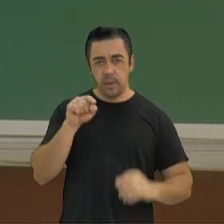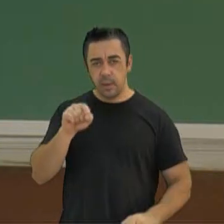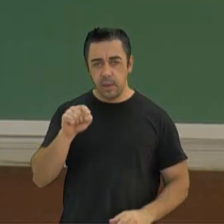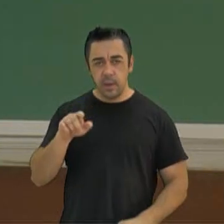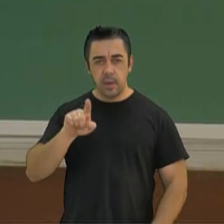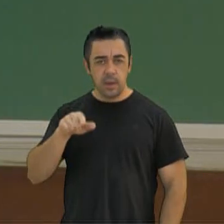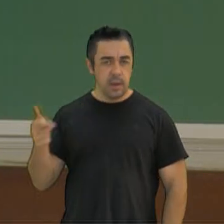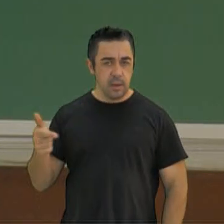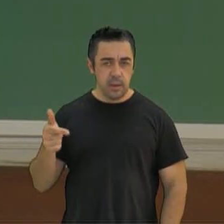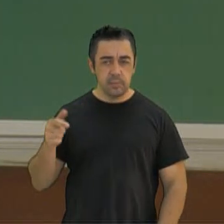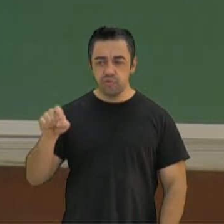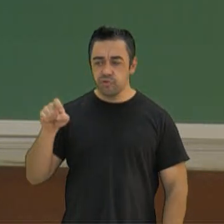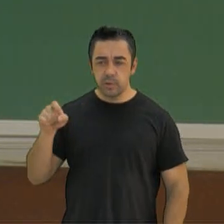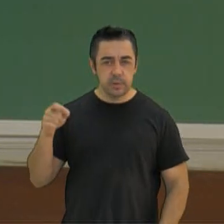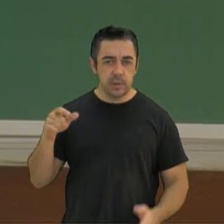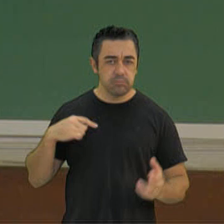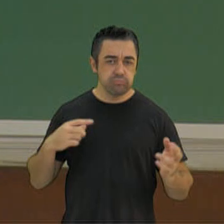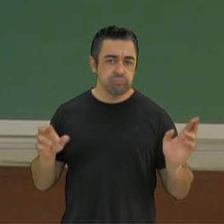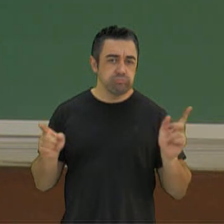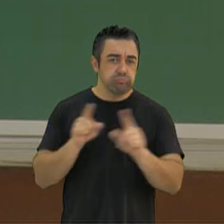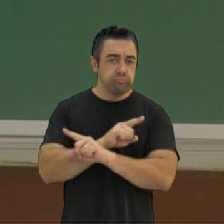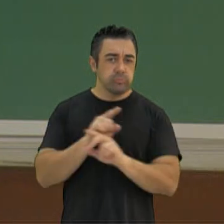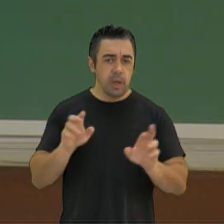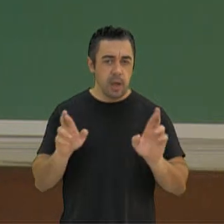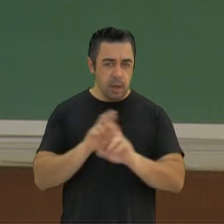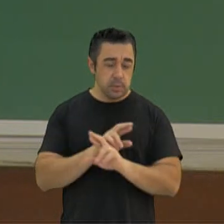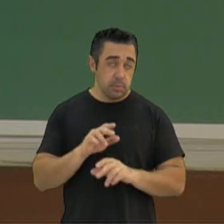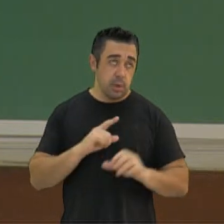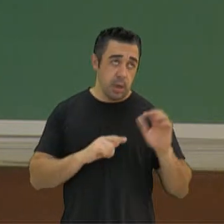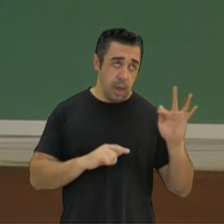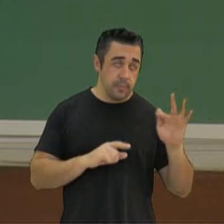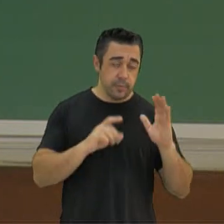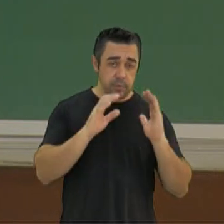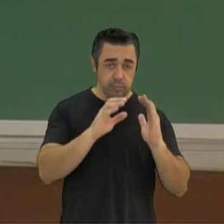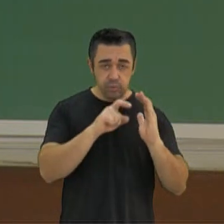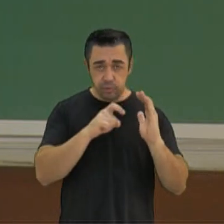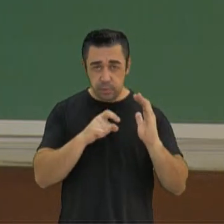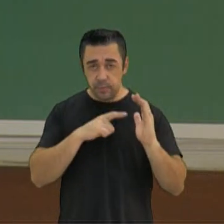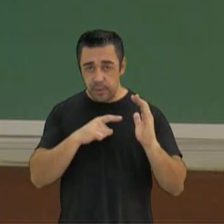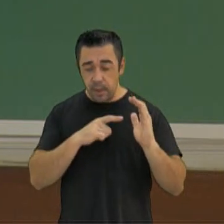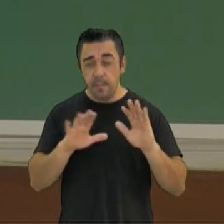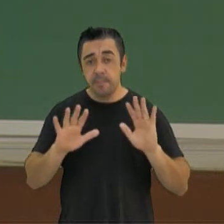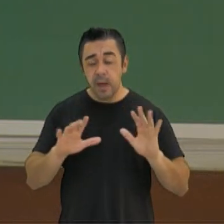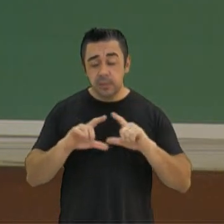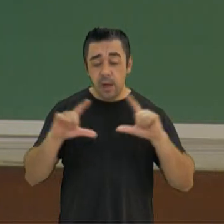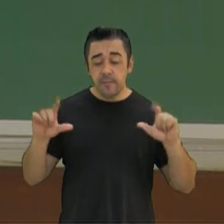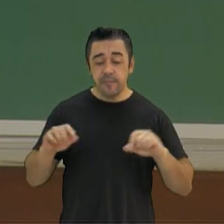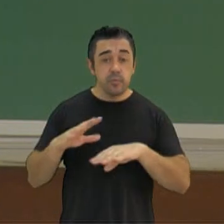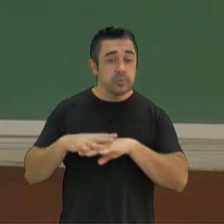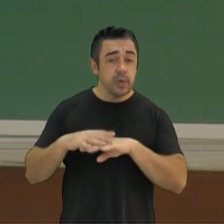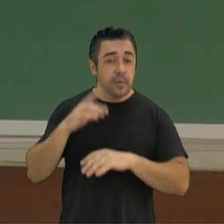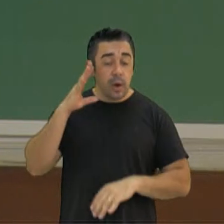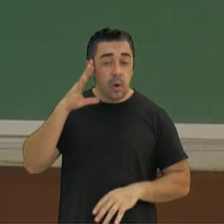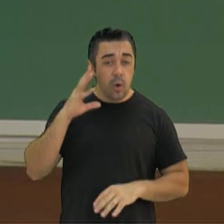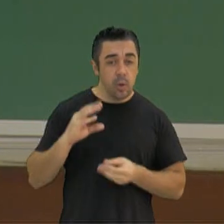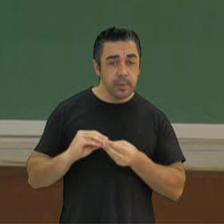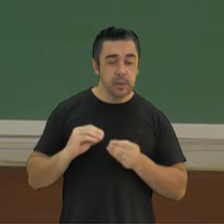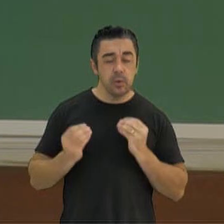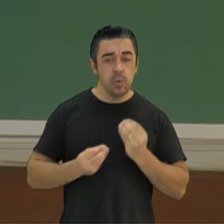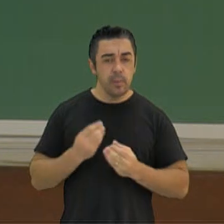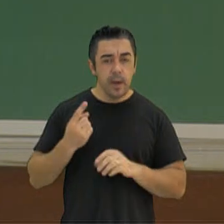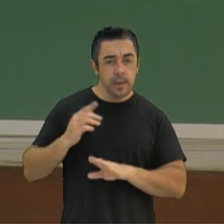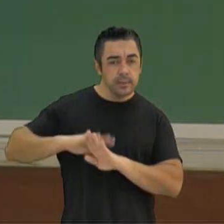qualquer relação entre duas grandezas. O f de x vai aparecer? Vai aparecer. Mas, por enquanto, vamos entender a ideia por trás daquilo